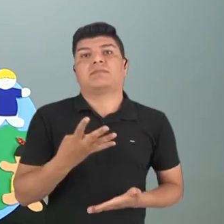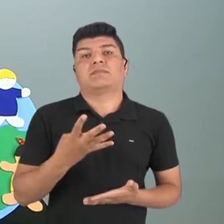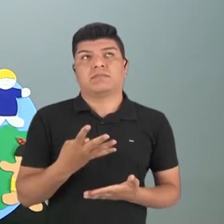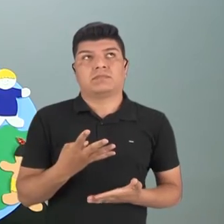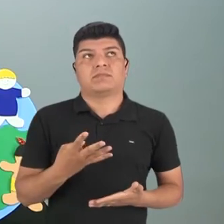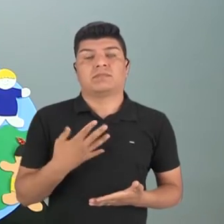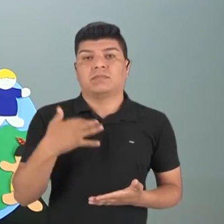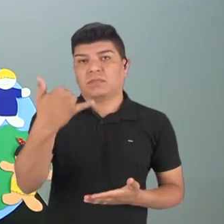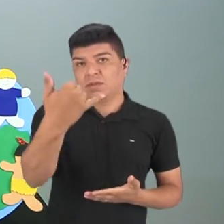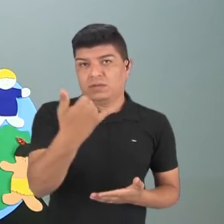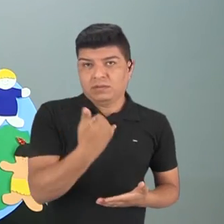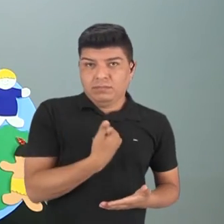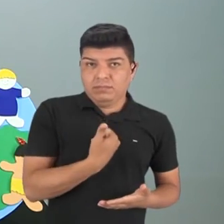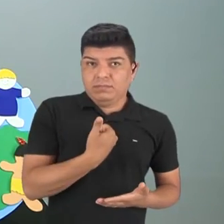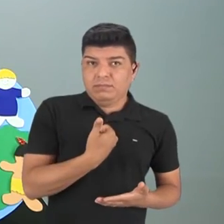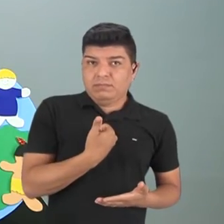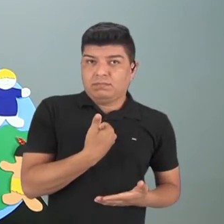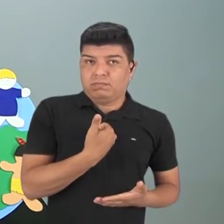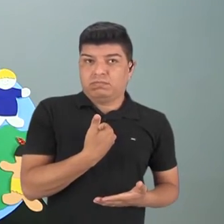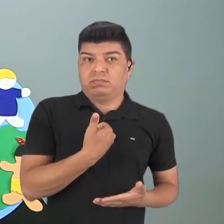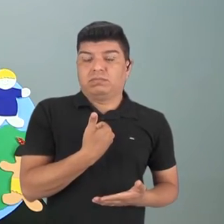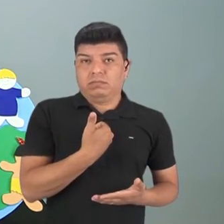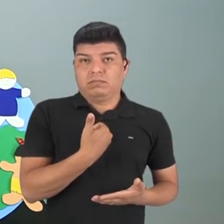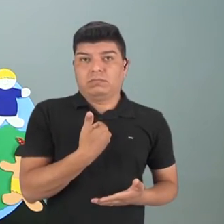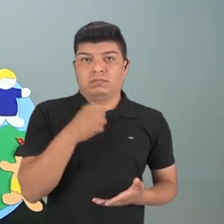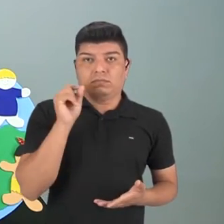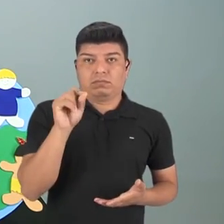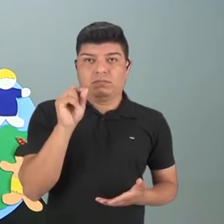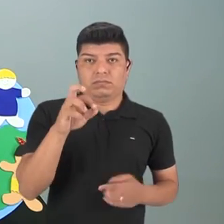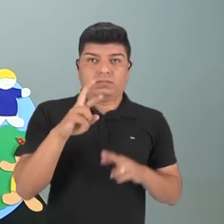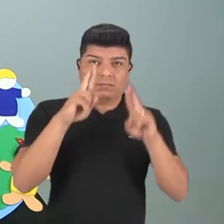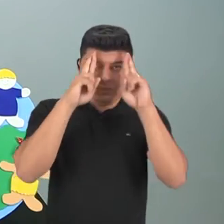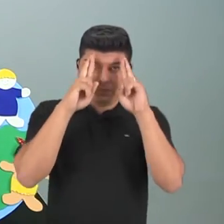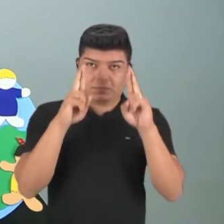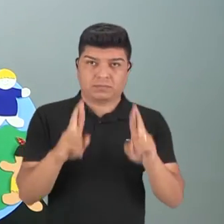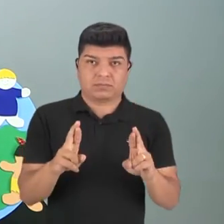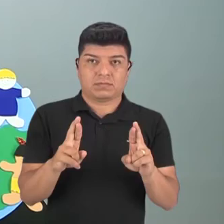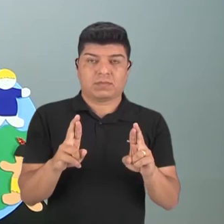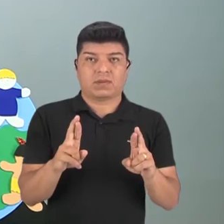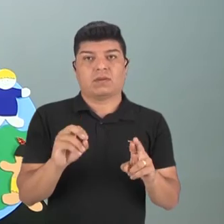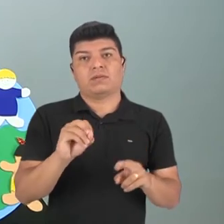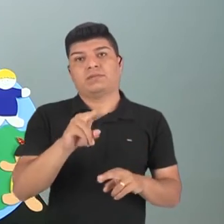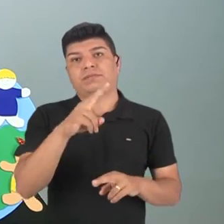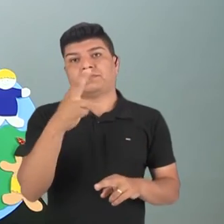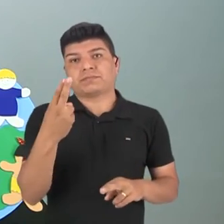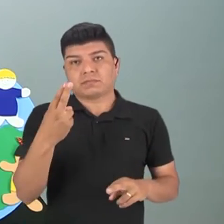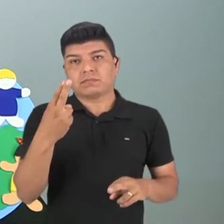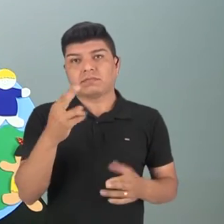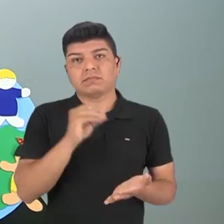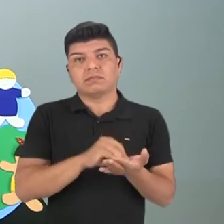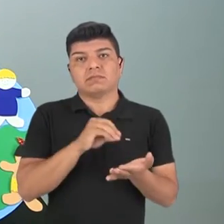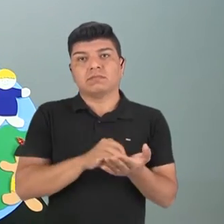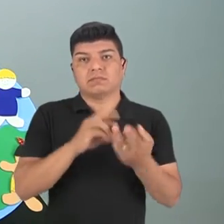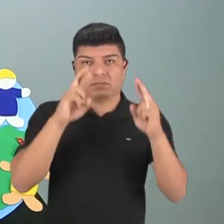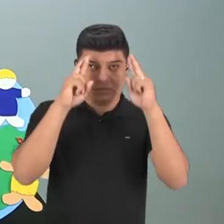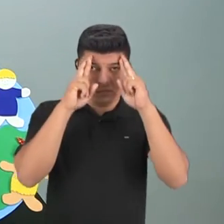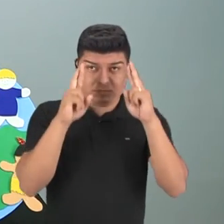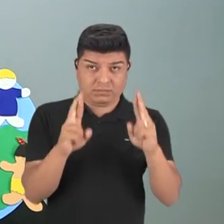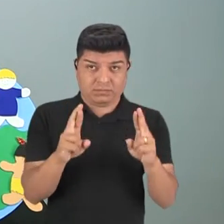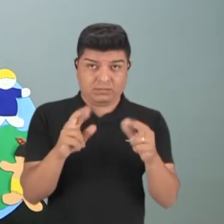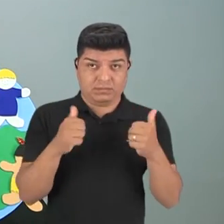você vai me dizer se essa atitude é uma atitude de respeito ou uma atitude de